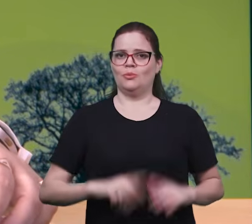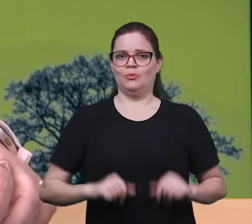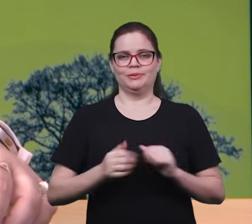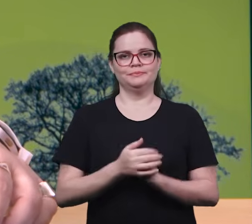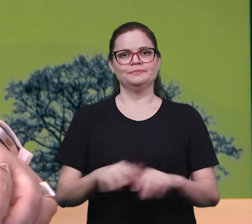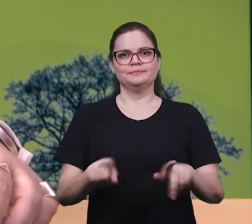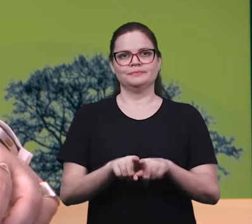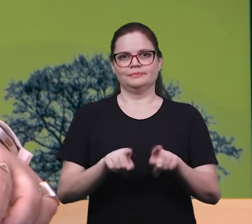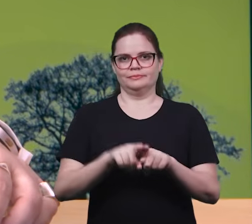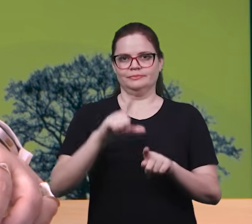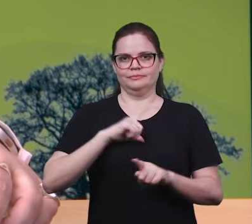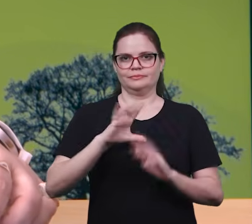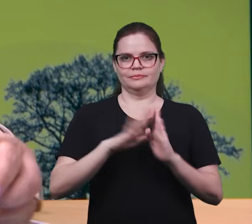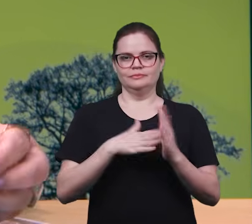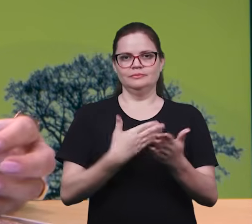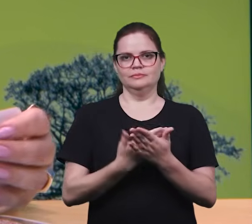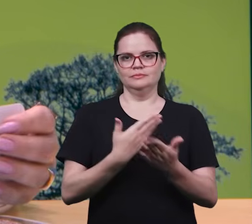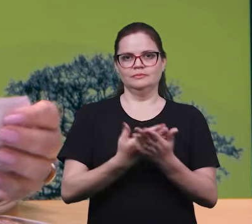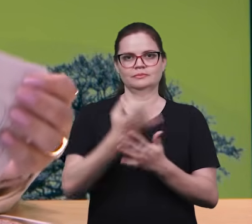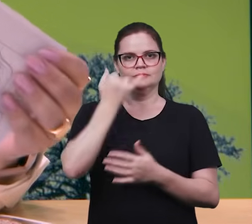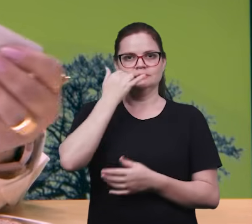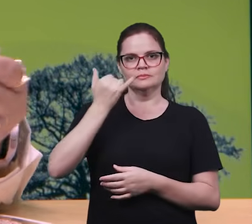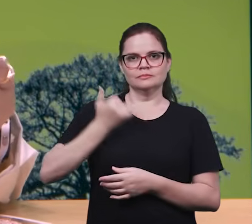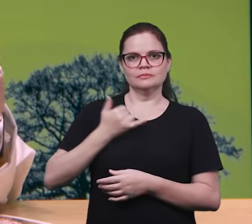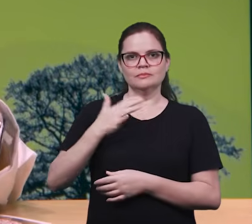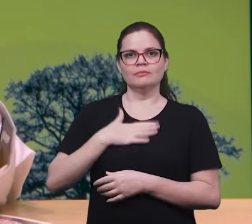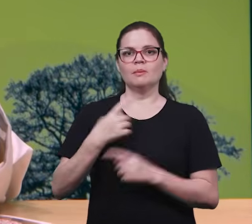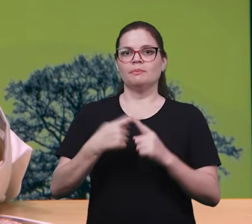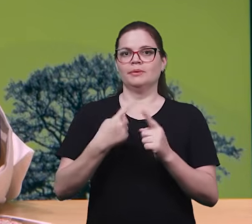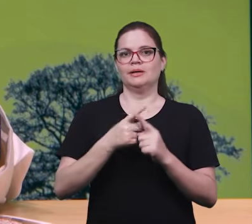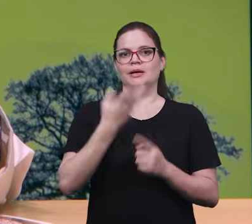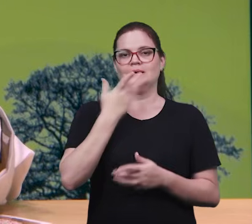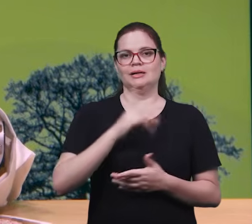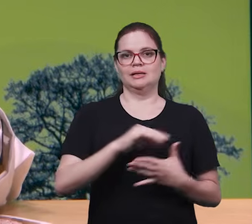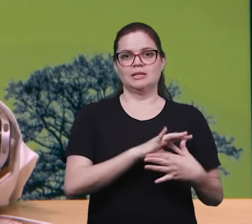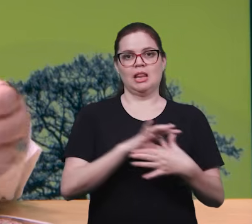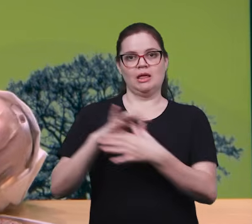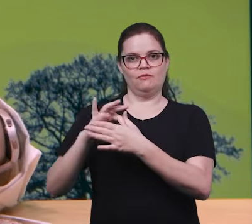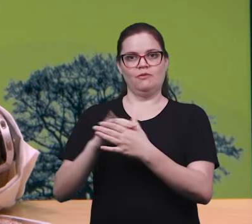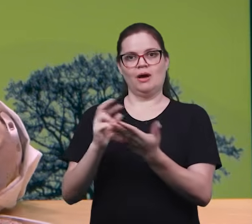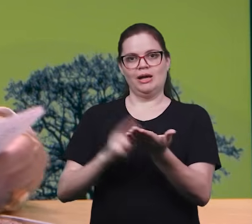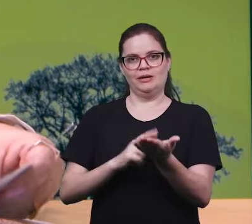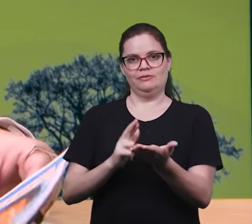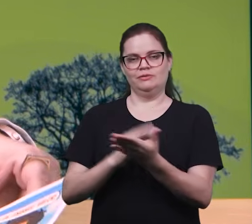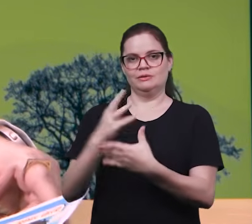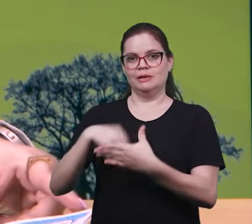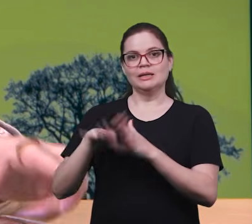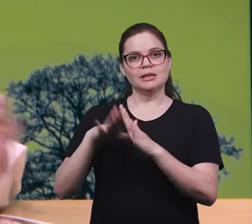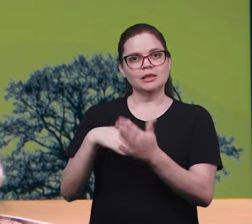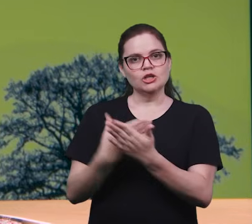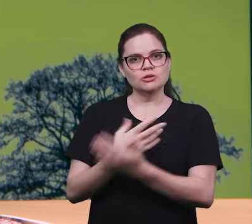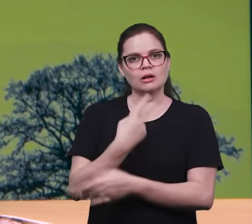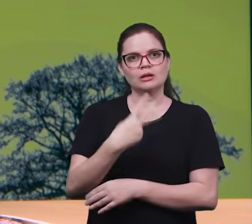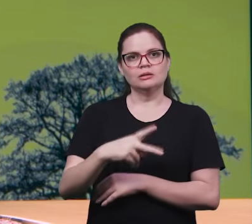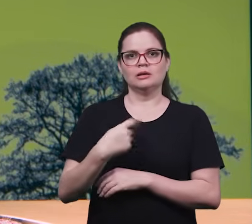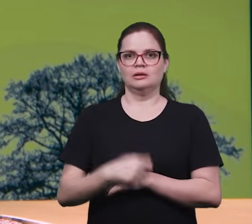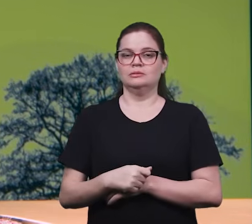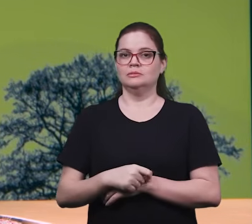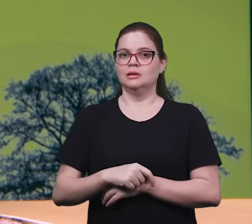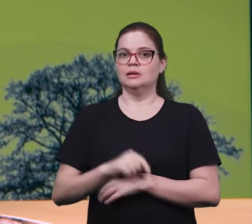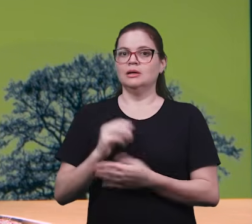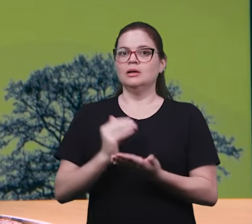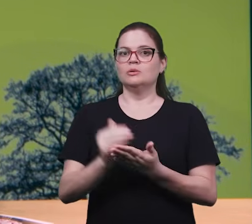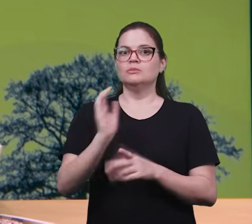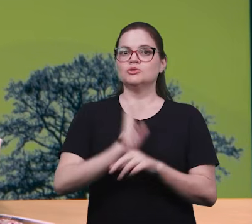escola entrou em contato comigo para me dizer que a criança levou uma revistinha para a escola e fez um culto